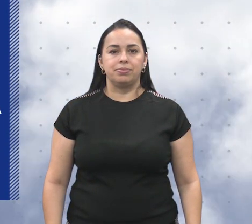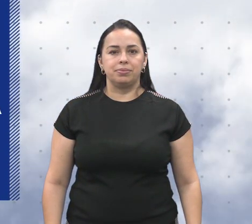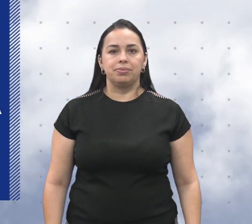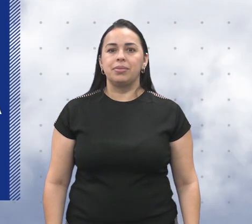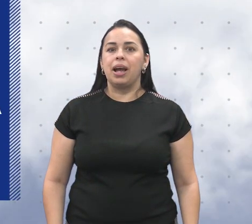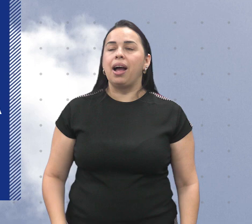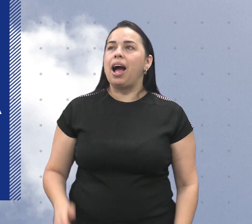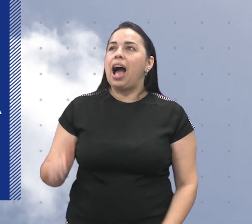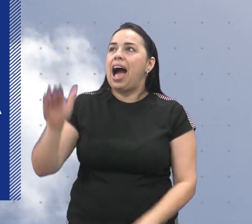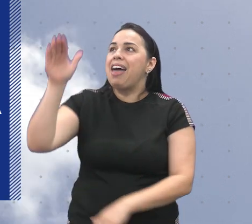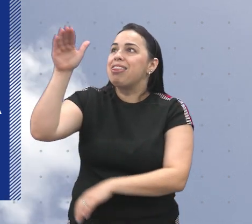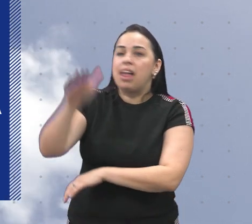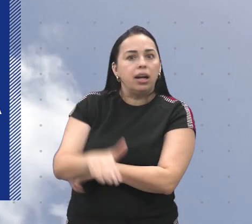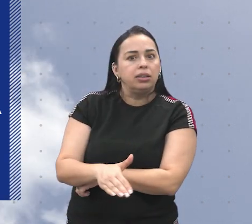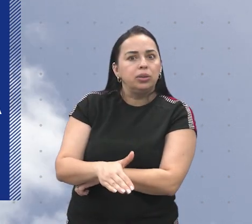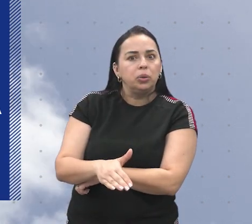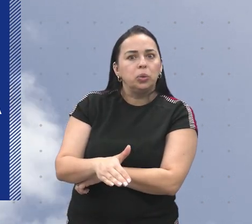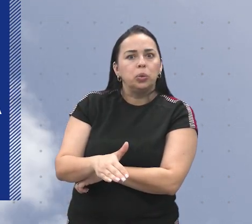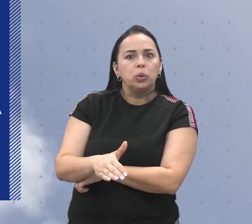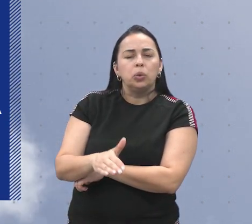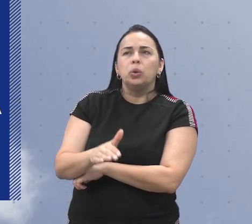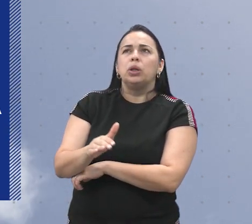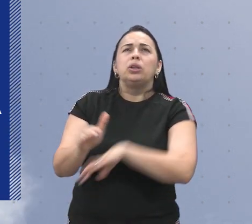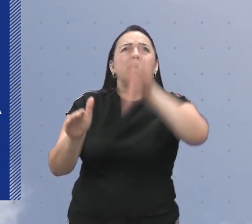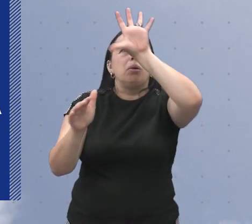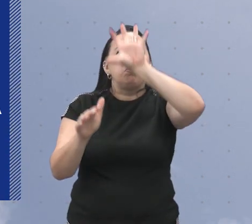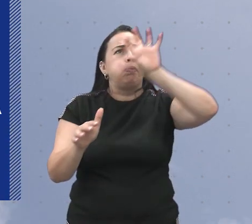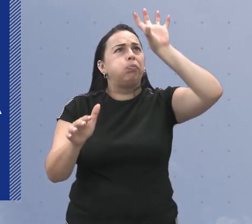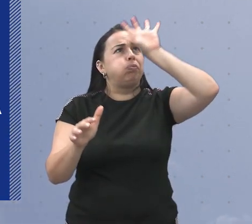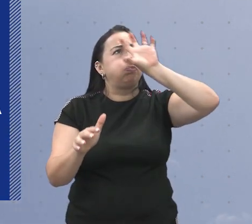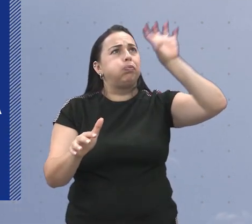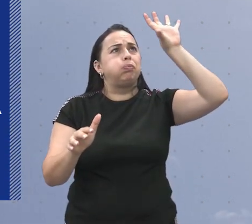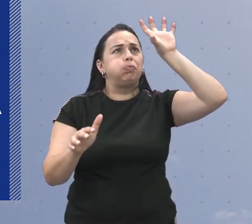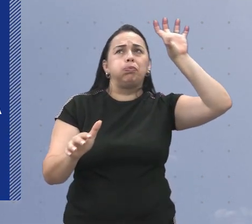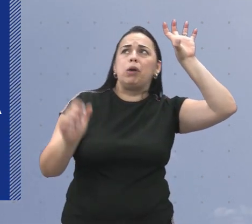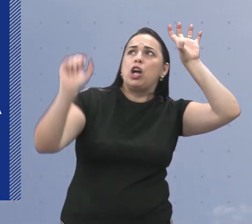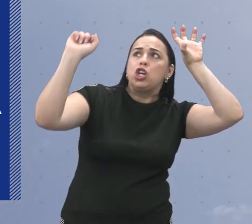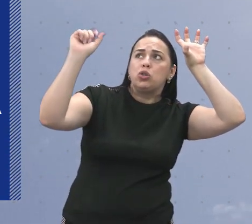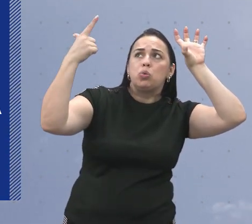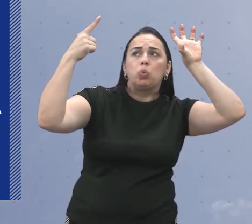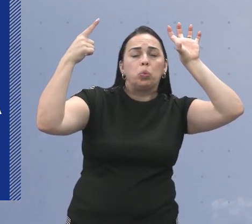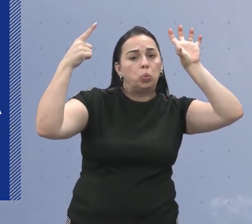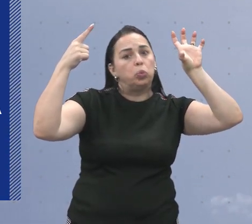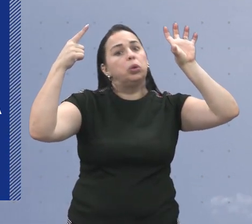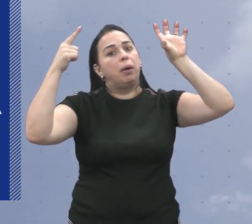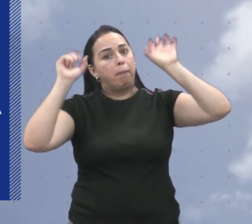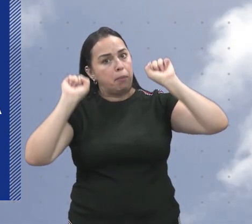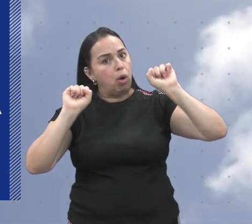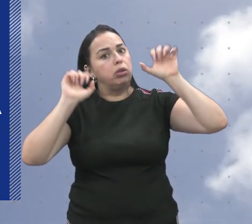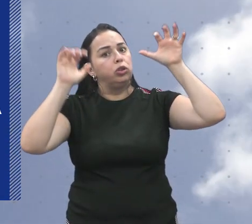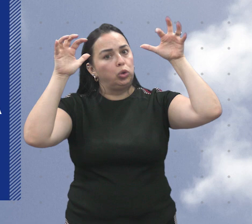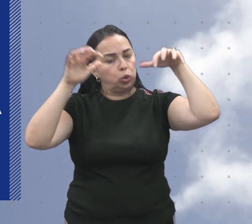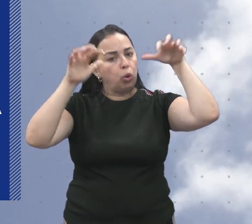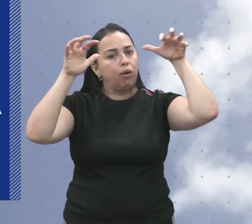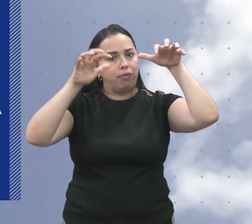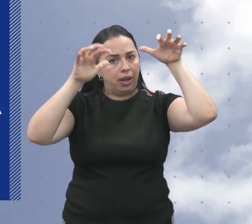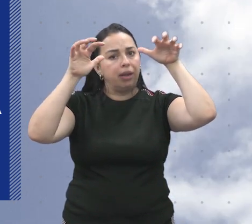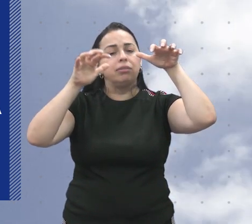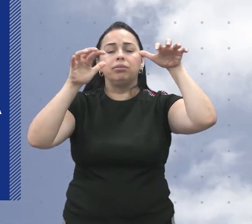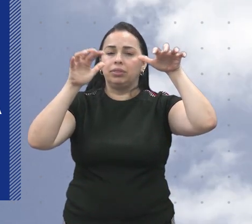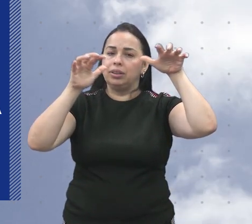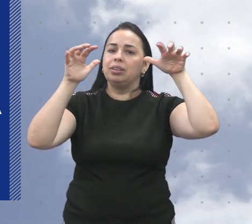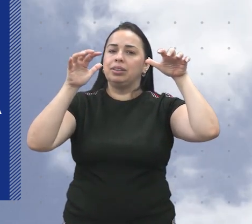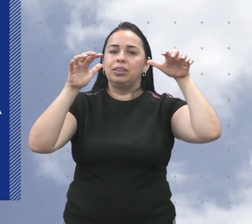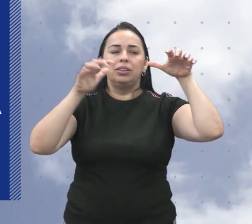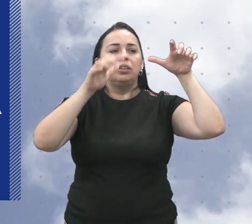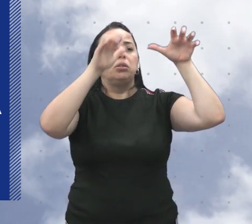A tarde desta segunda-feira será de céu encoberto com períodos de sol entre nuvens. Pode chover em algumas regiões,